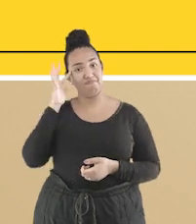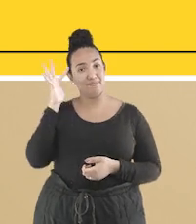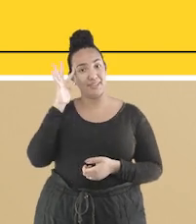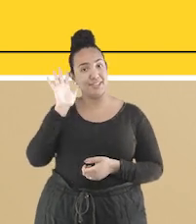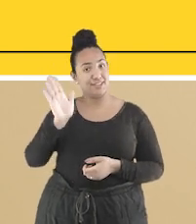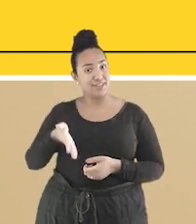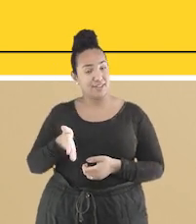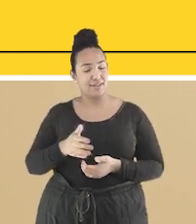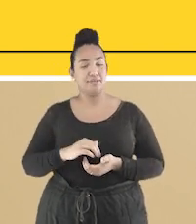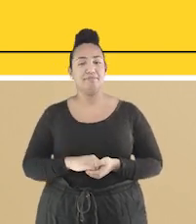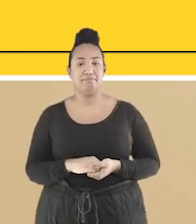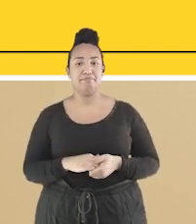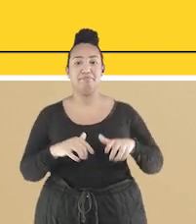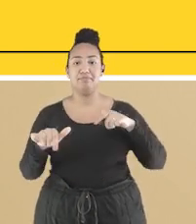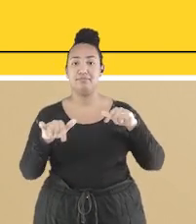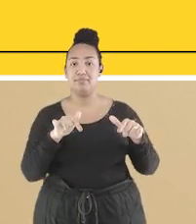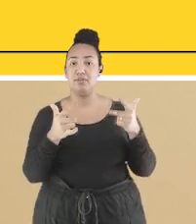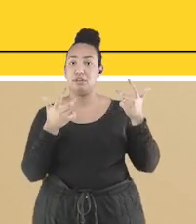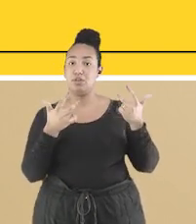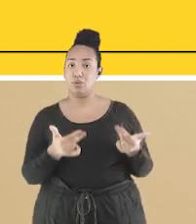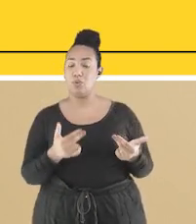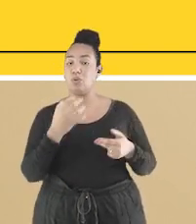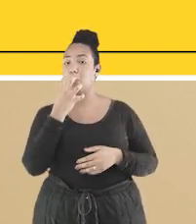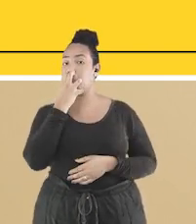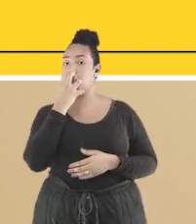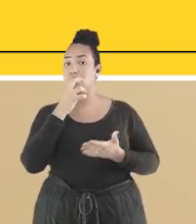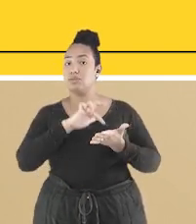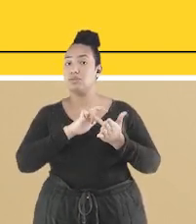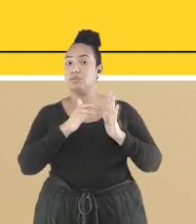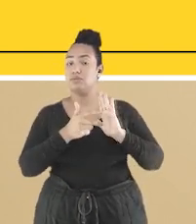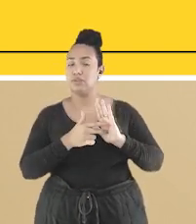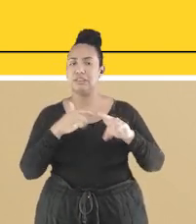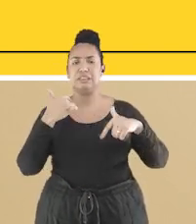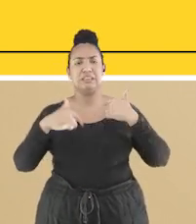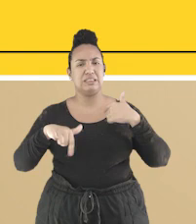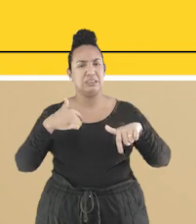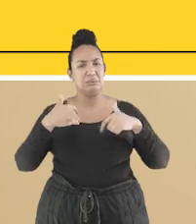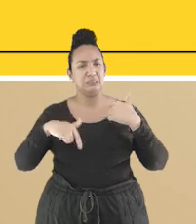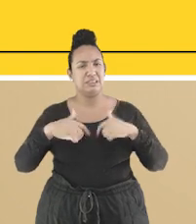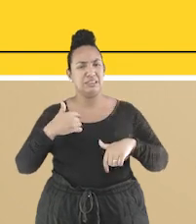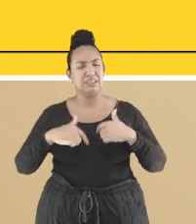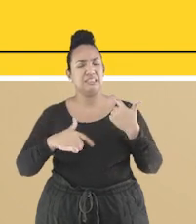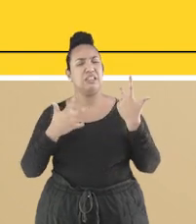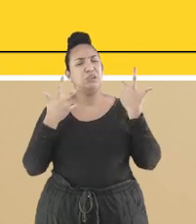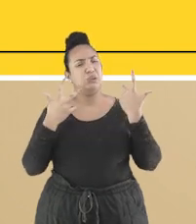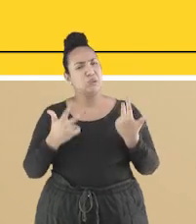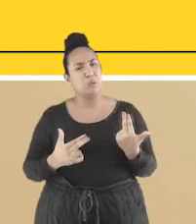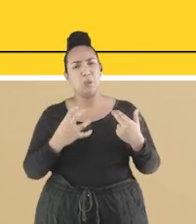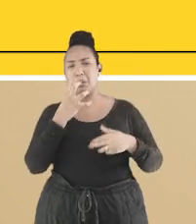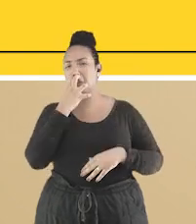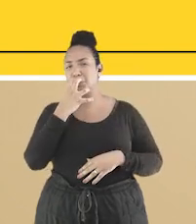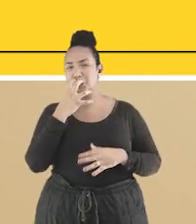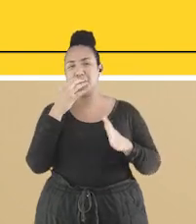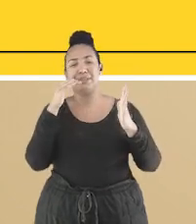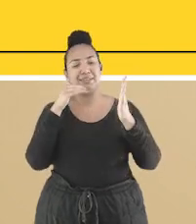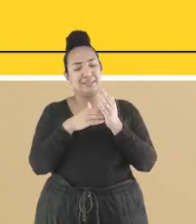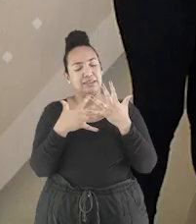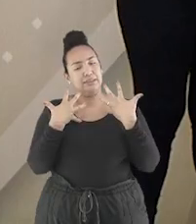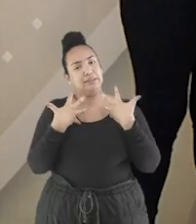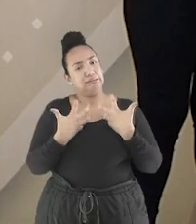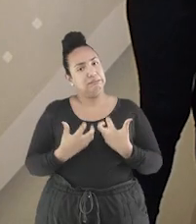Pensaram aí? Trabalhar como um cão significa trabalhar muito como um cachorro, ou seja, até a